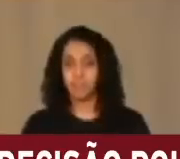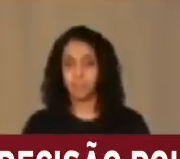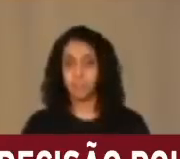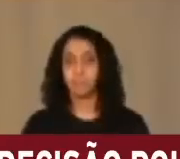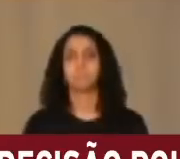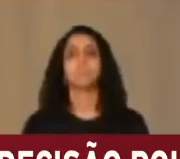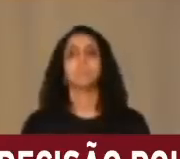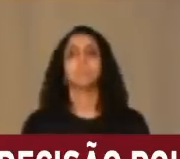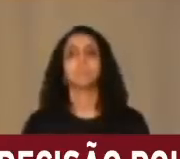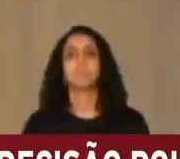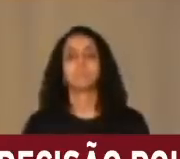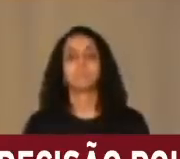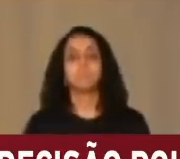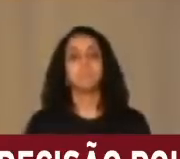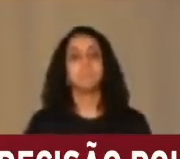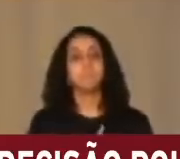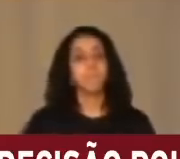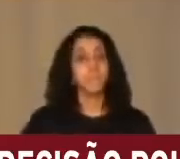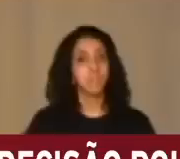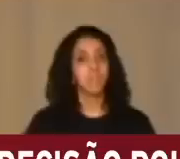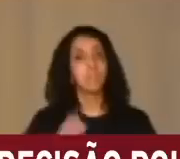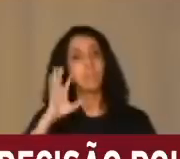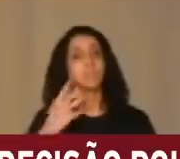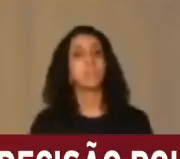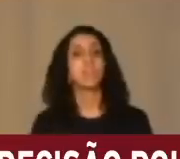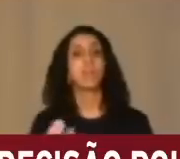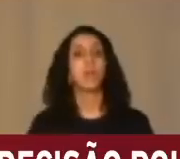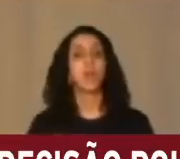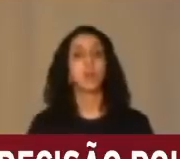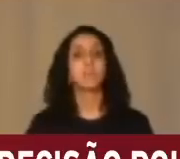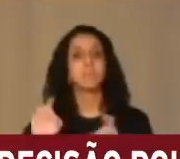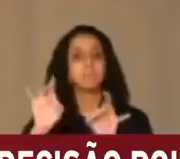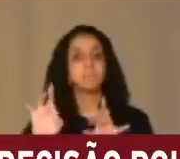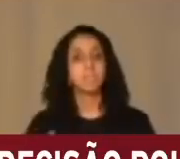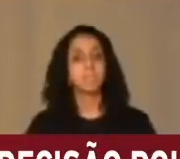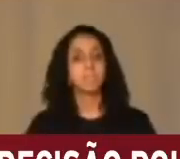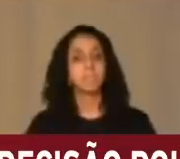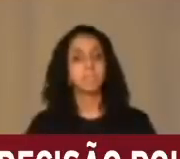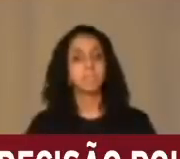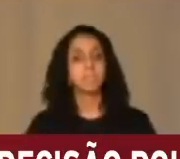Geovânia de Sá concorre pelo PSDB à vaga da terceira secretaria.